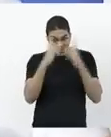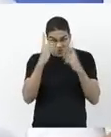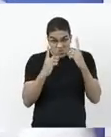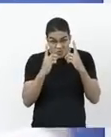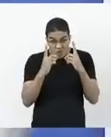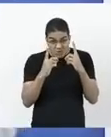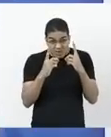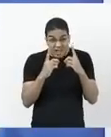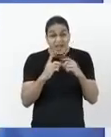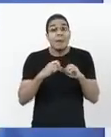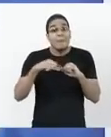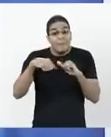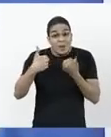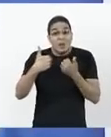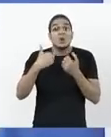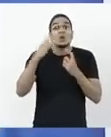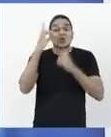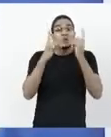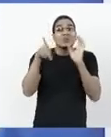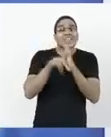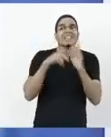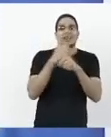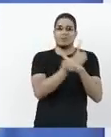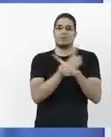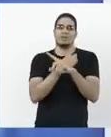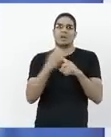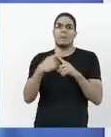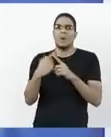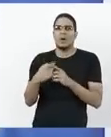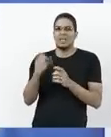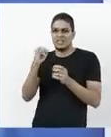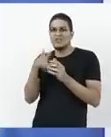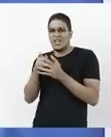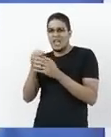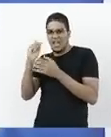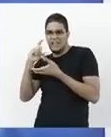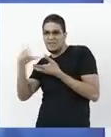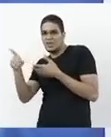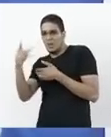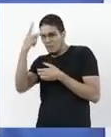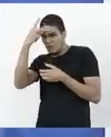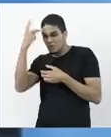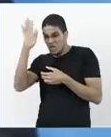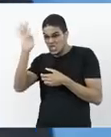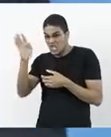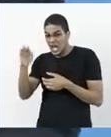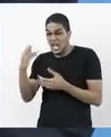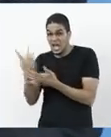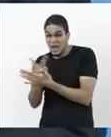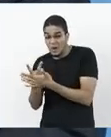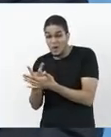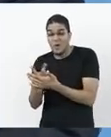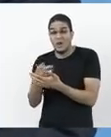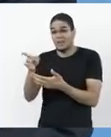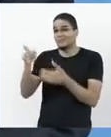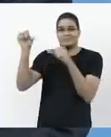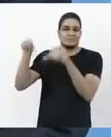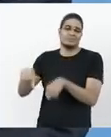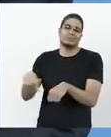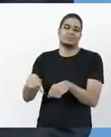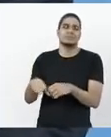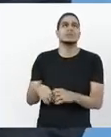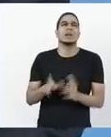no que deu errado é, com certeza, a certeza do fracasso. Muito obrigado e boa noite. Obrigado, professor Maneschi. O candidato